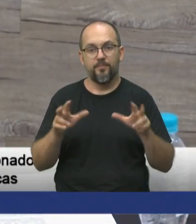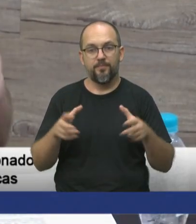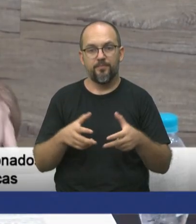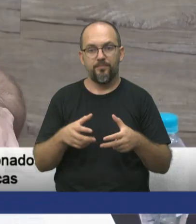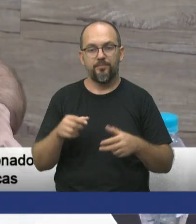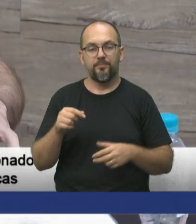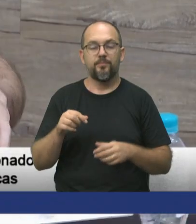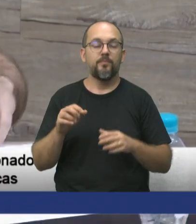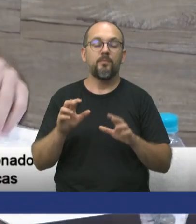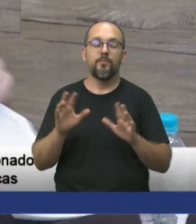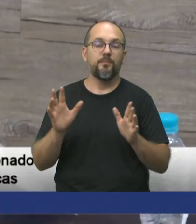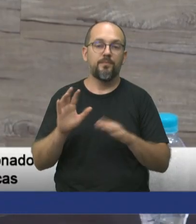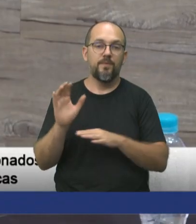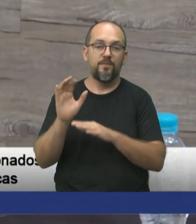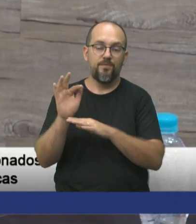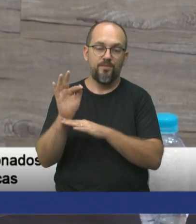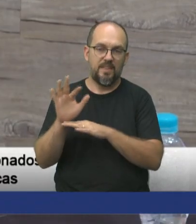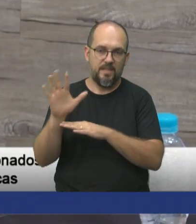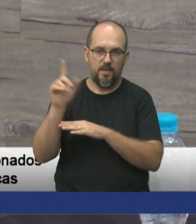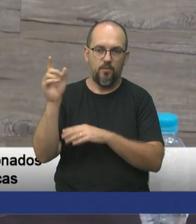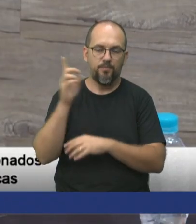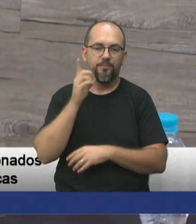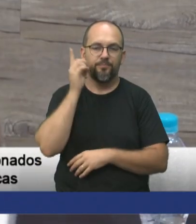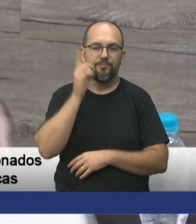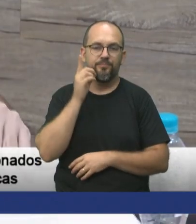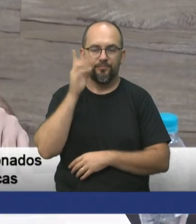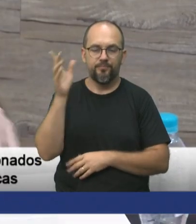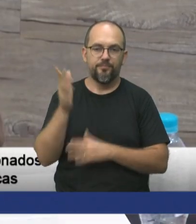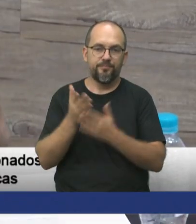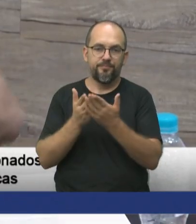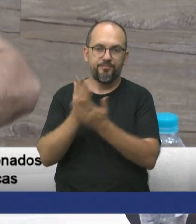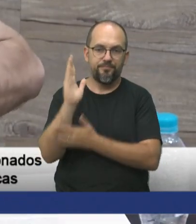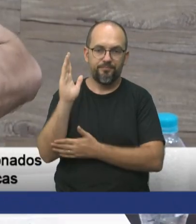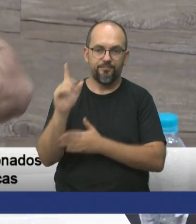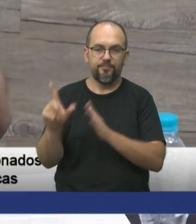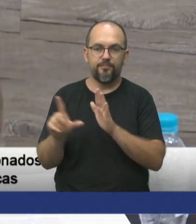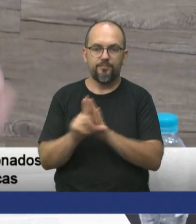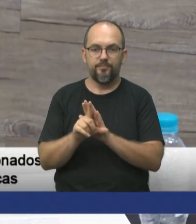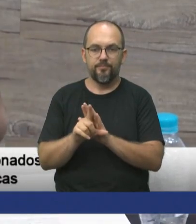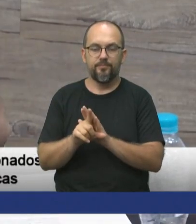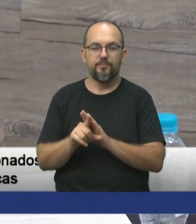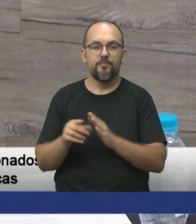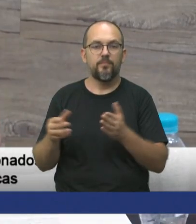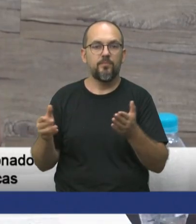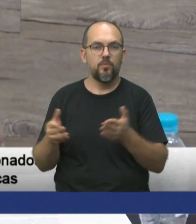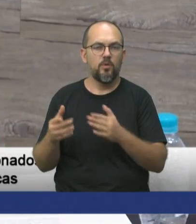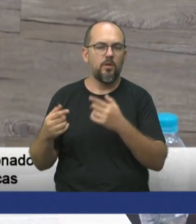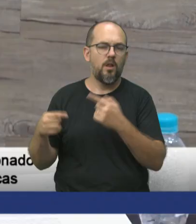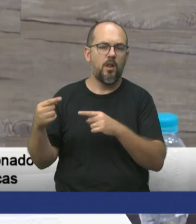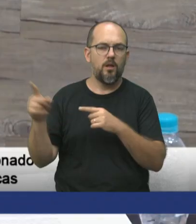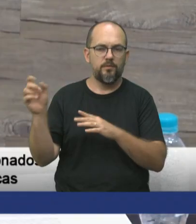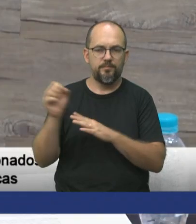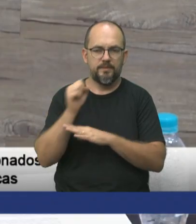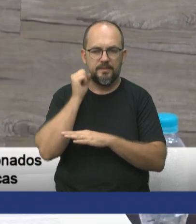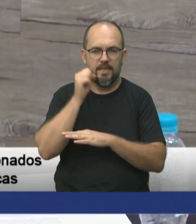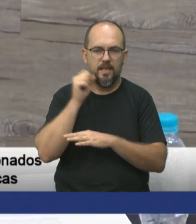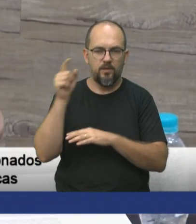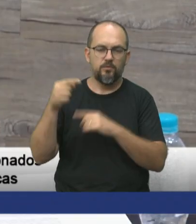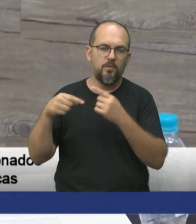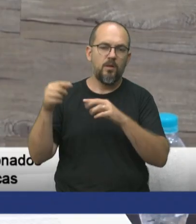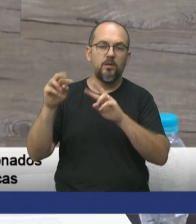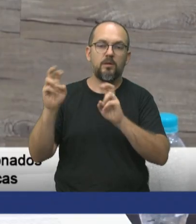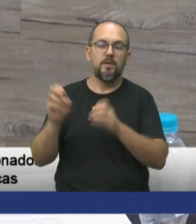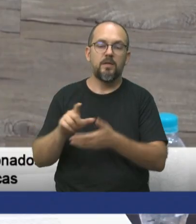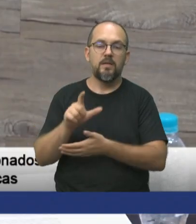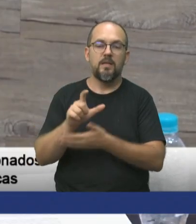Câmara Federal, né, de Deputados acabou aprovando a lei que hoje discute no Senado sobre os laudos,